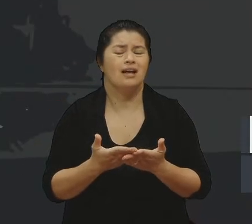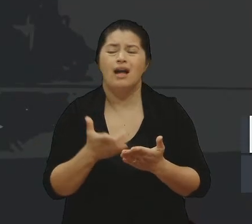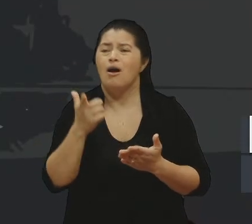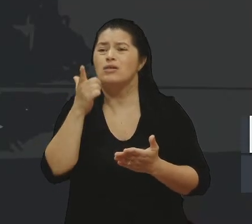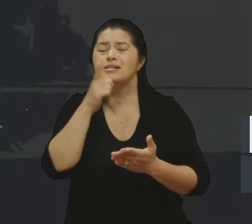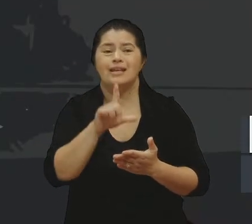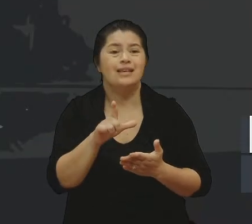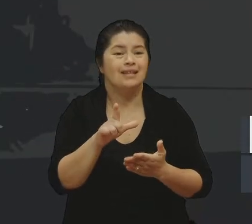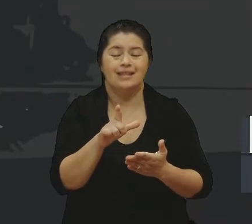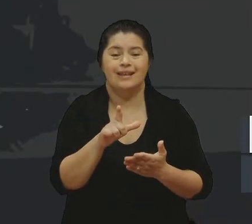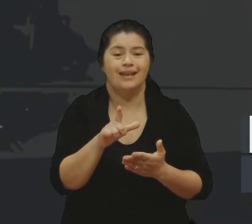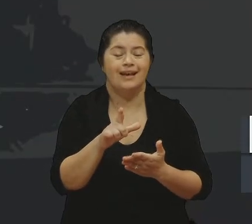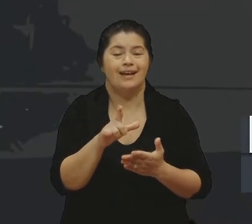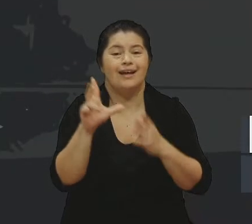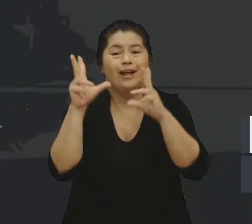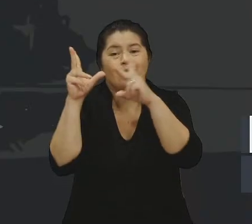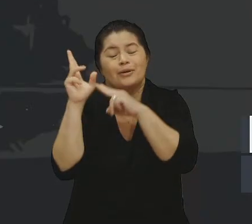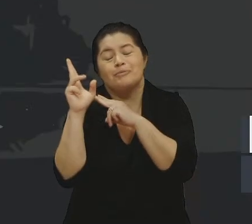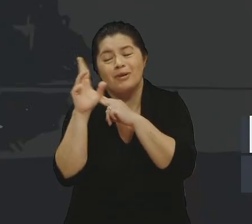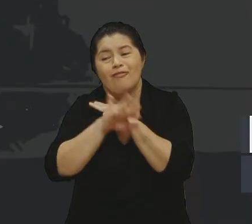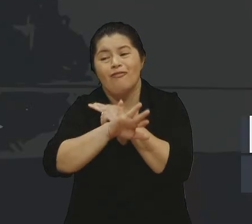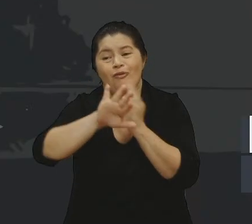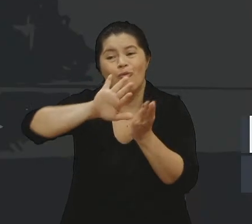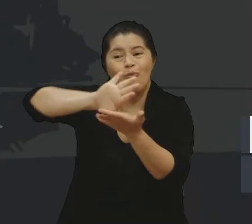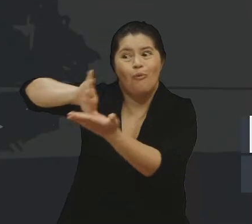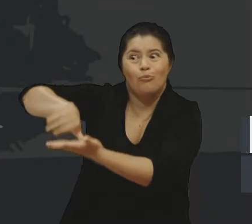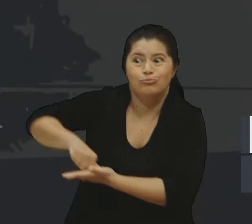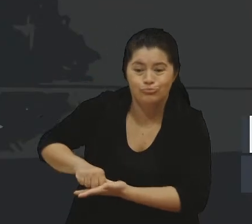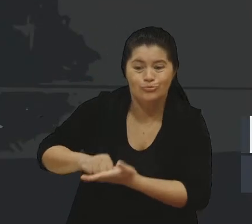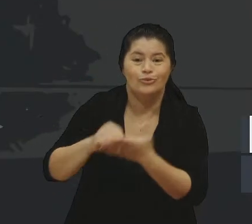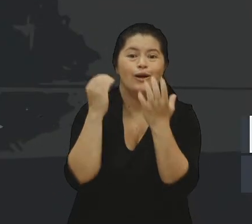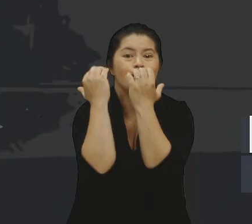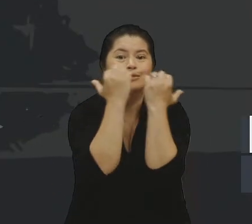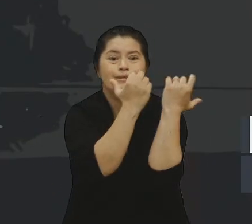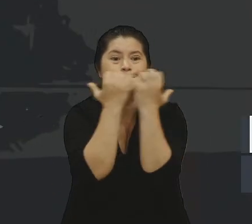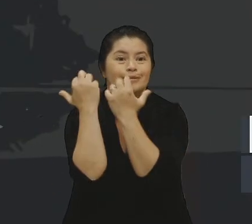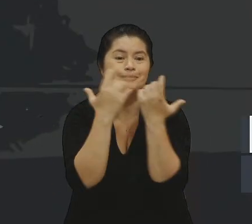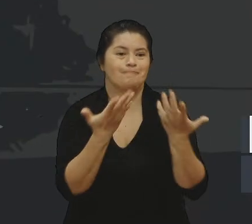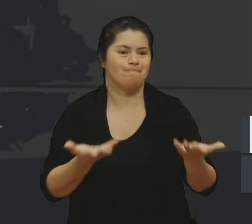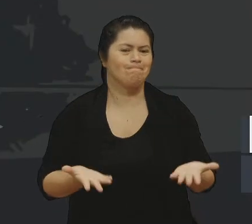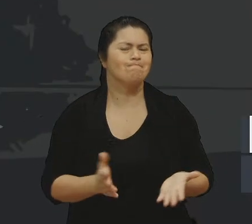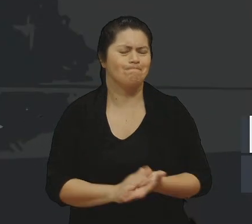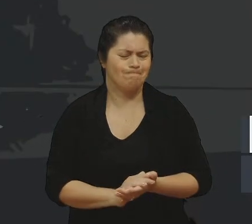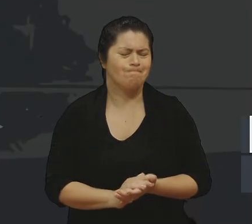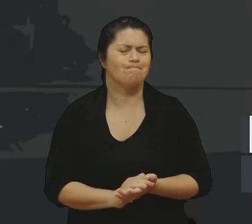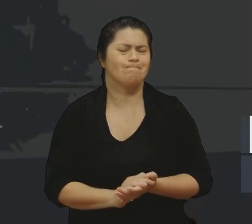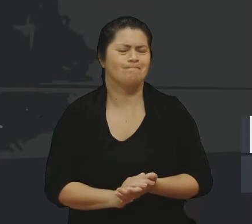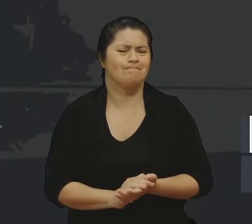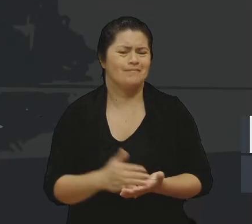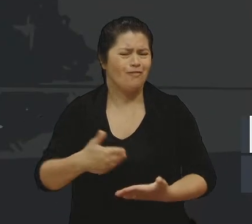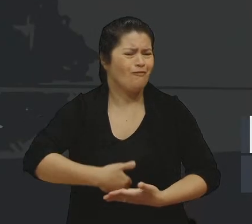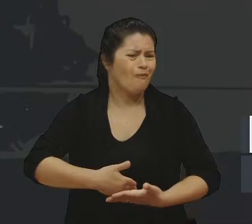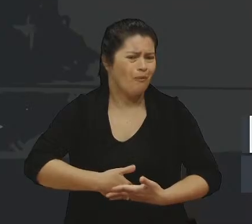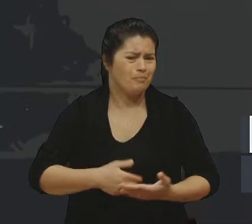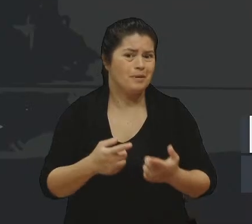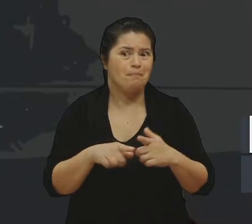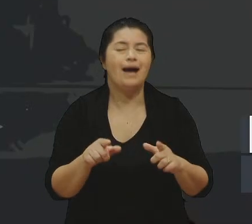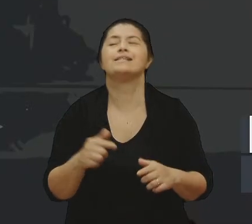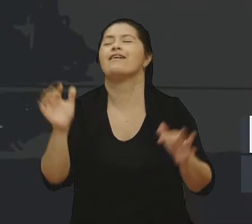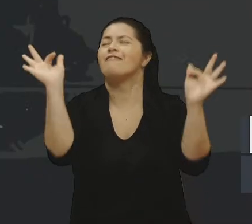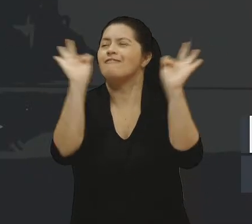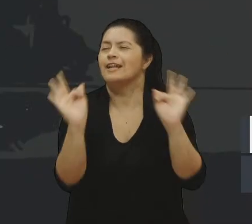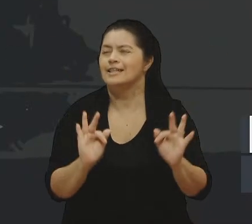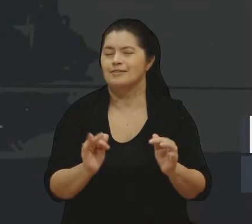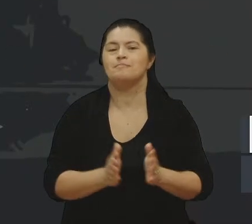de roubar milho, cozinhar milho durante a madrugada, a gente conseguiu comer quando estava o dia amanhecendo. Mas ainda assim eu era feliz. Talvez por conta